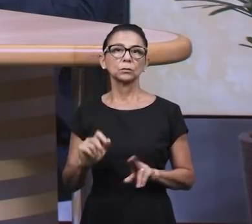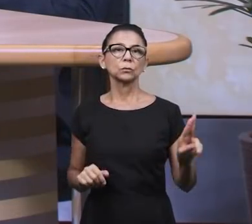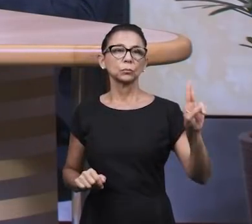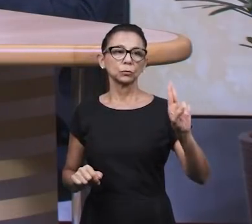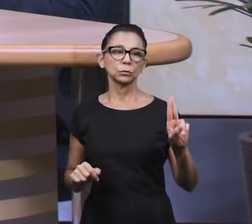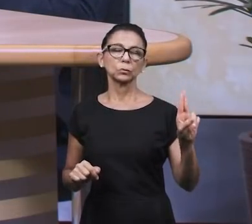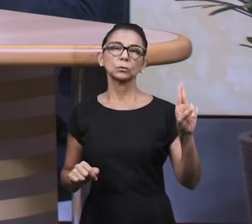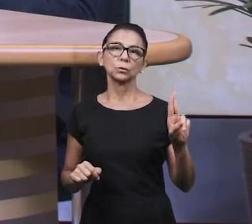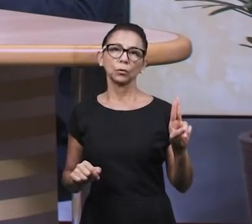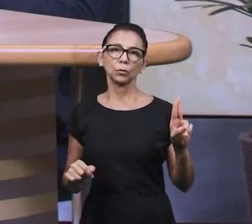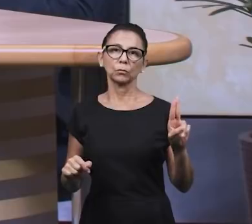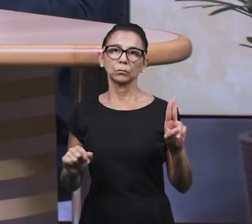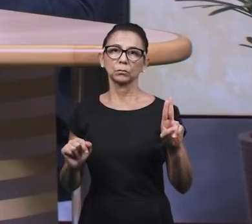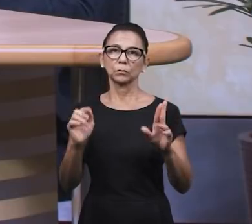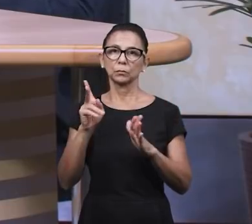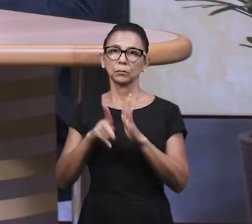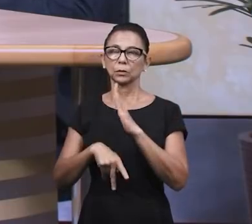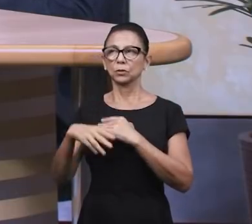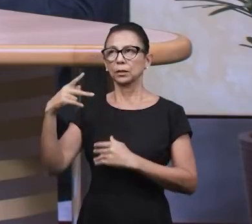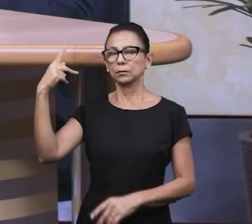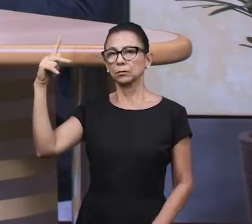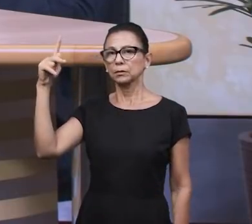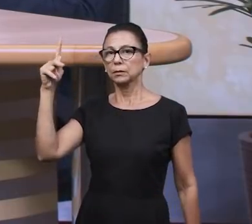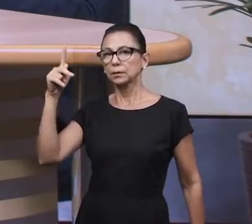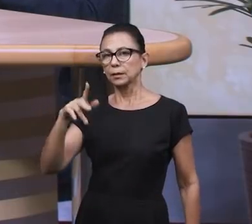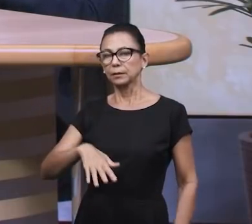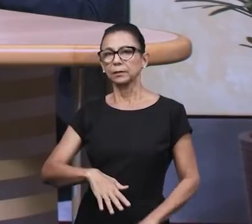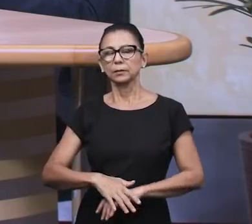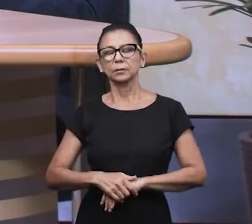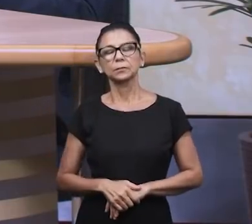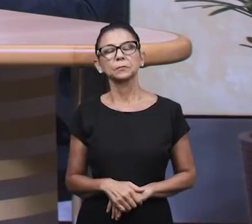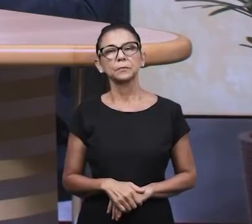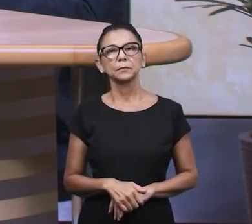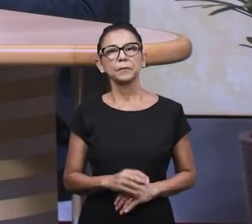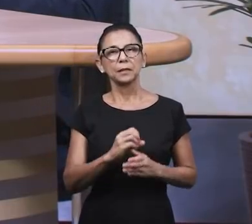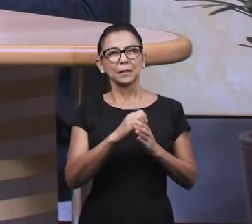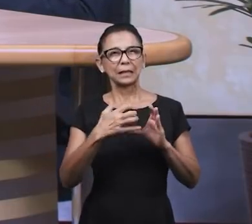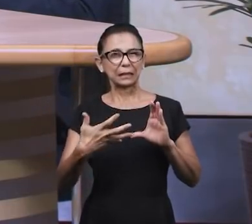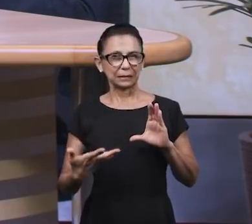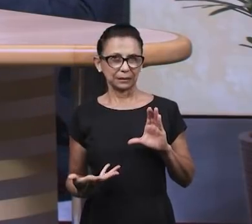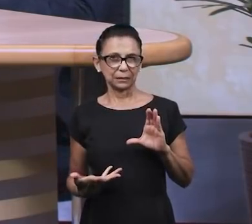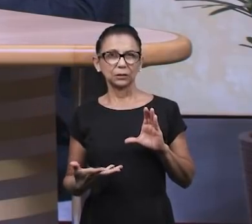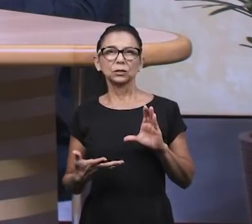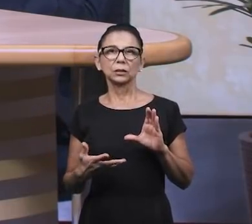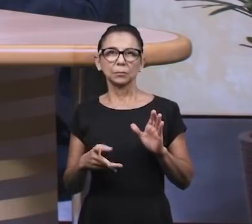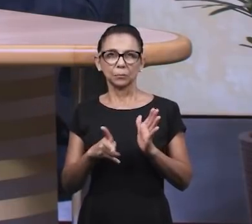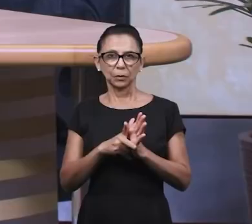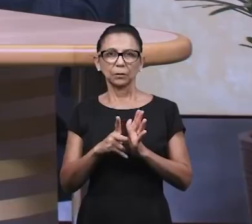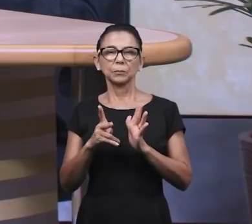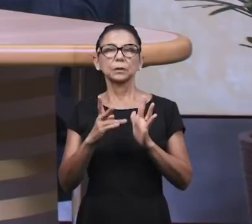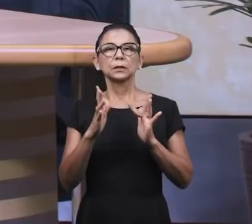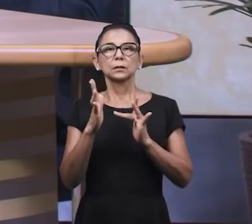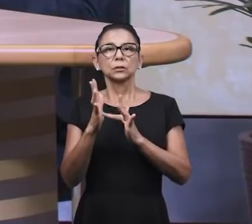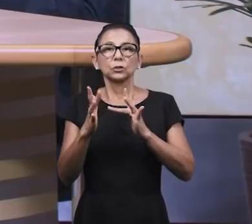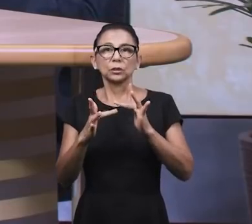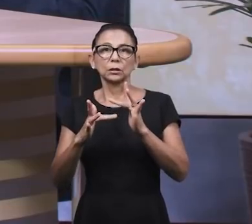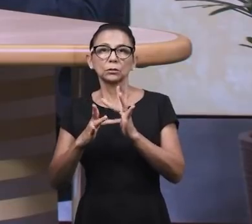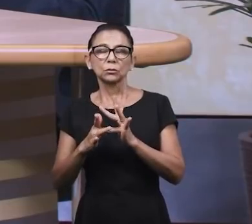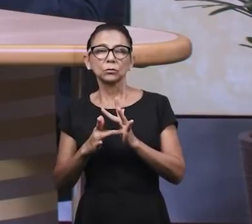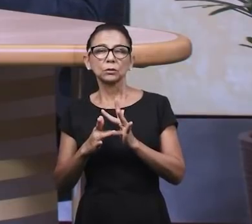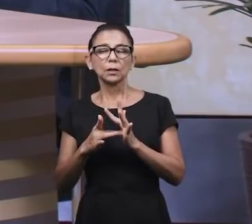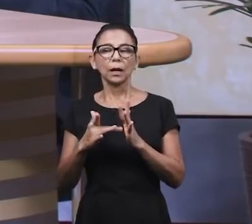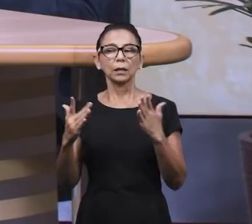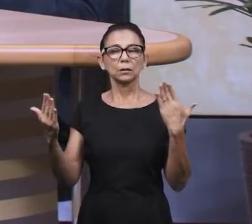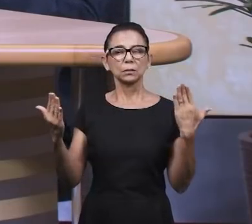de Deus, e que esses atributos sobre aquelas pessoas, esses atributos de Jesus foram encontrados